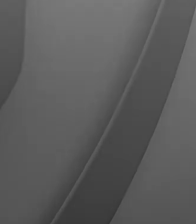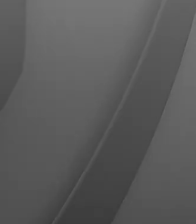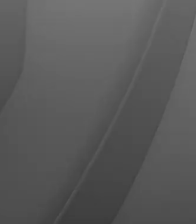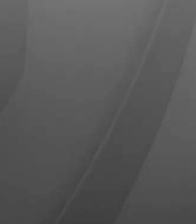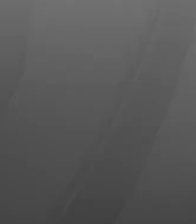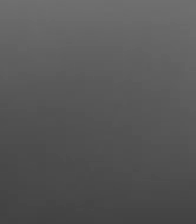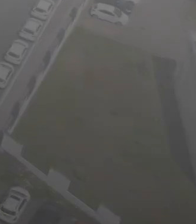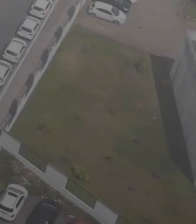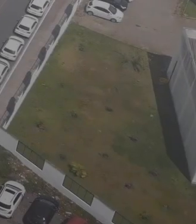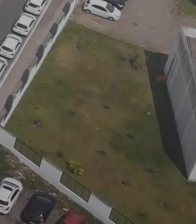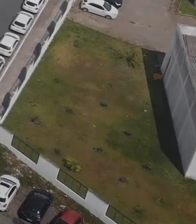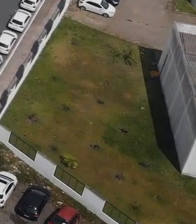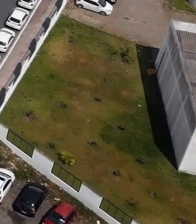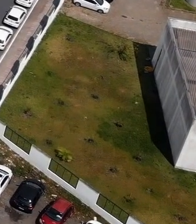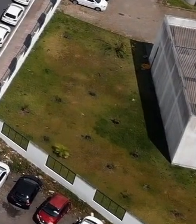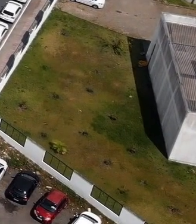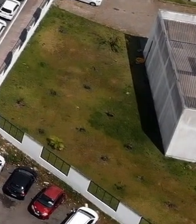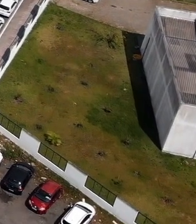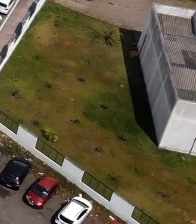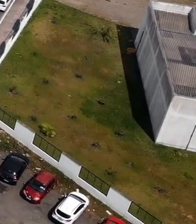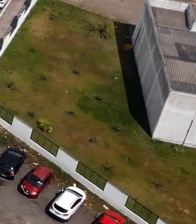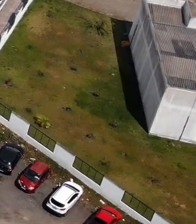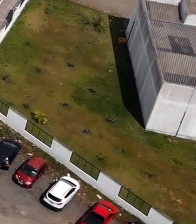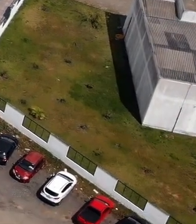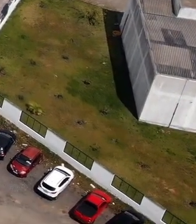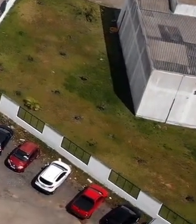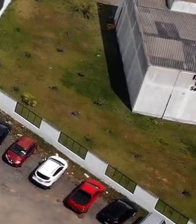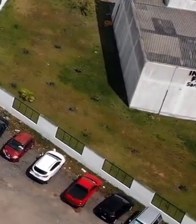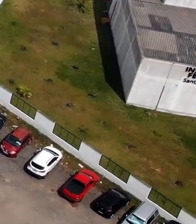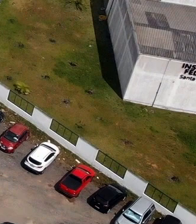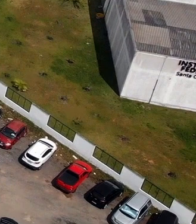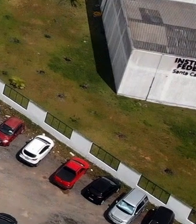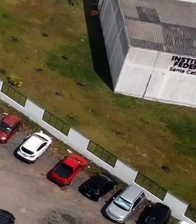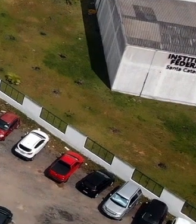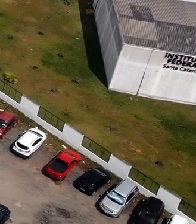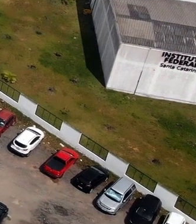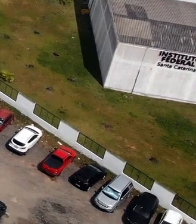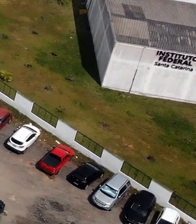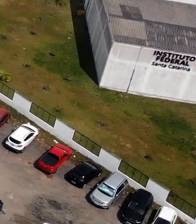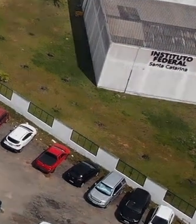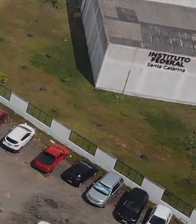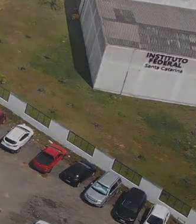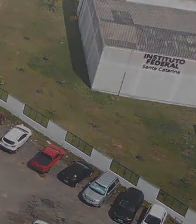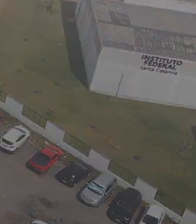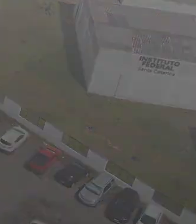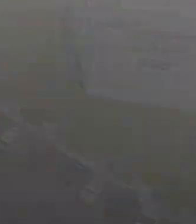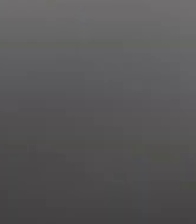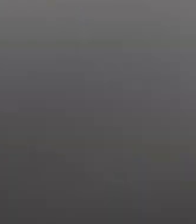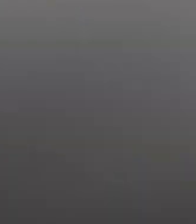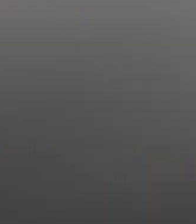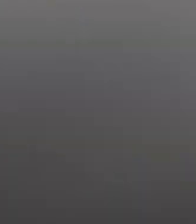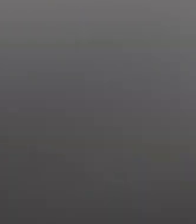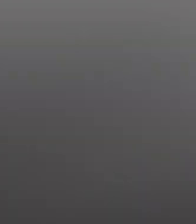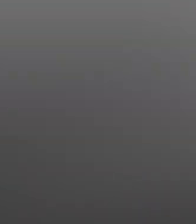Twitter. Acompanhe todo o conteúdo do Poder Legislativo nas redes sociais.